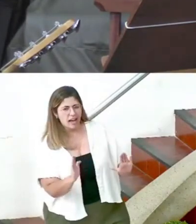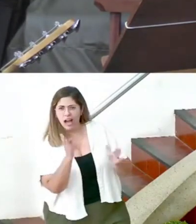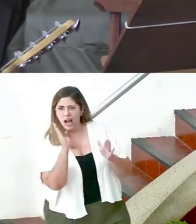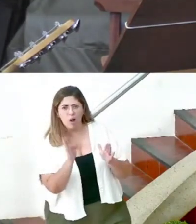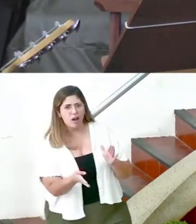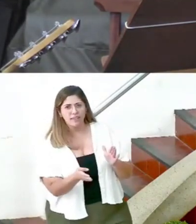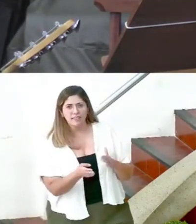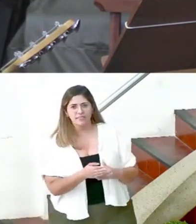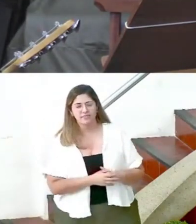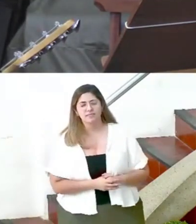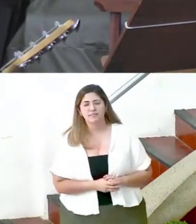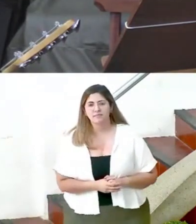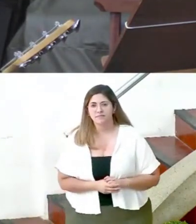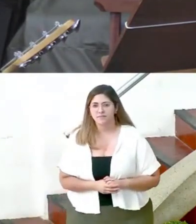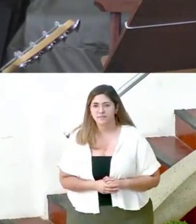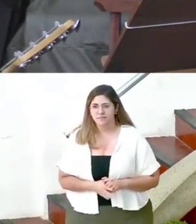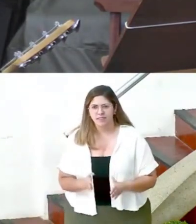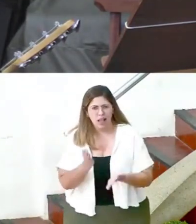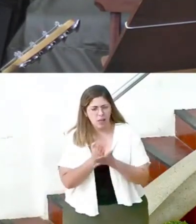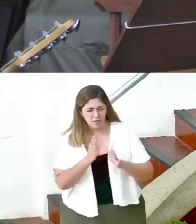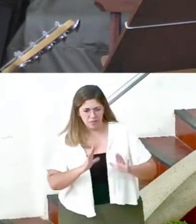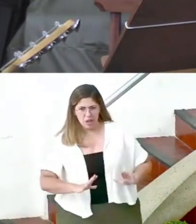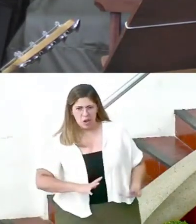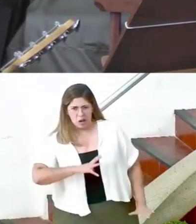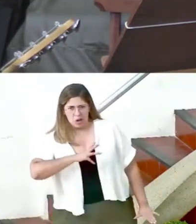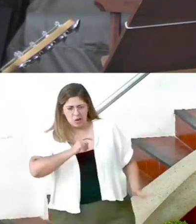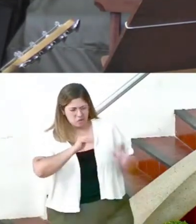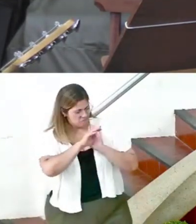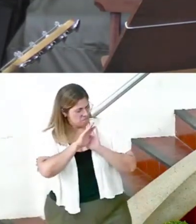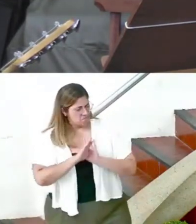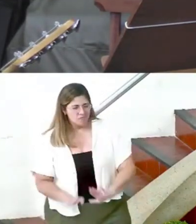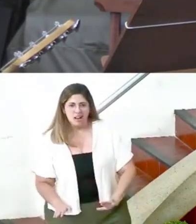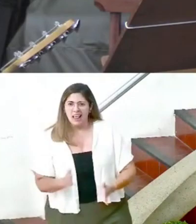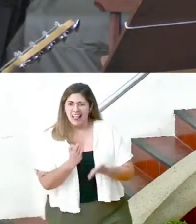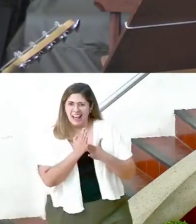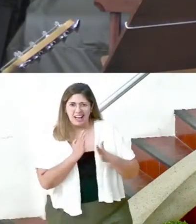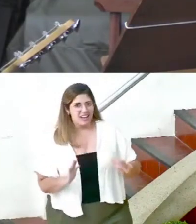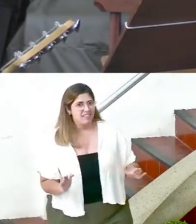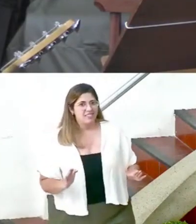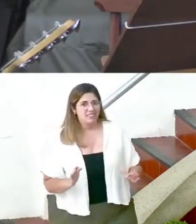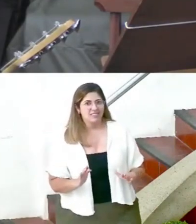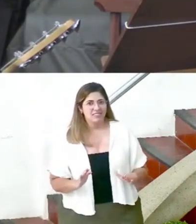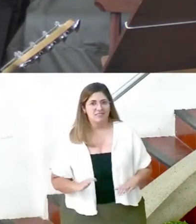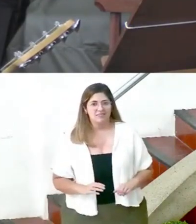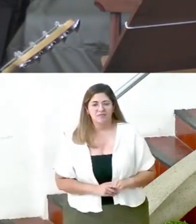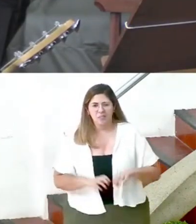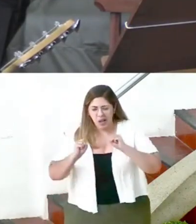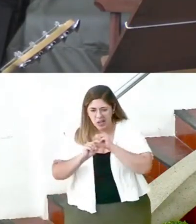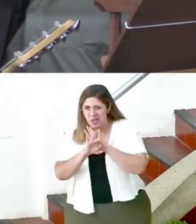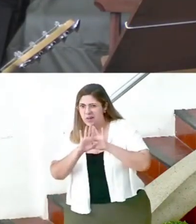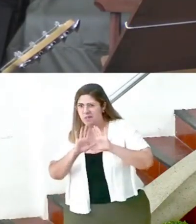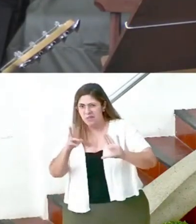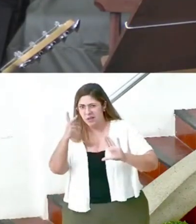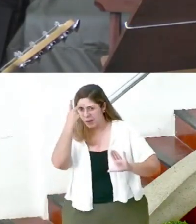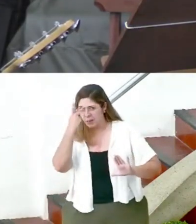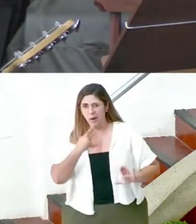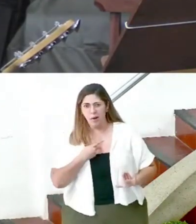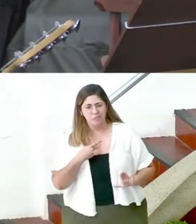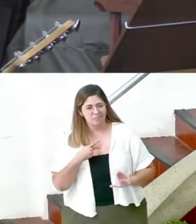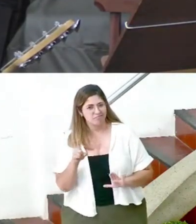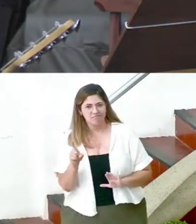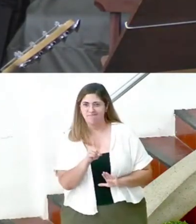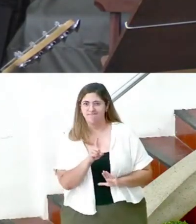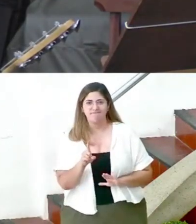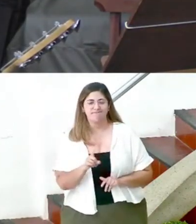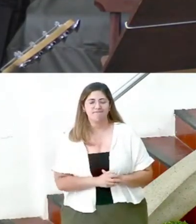Paulo. Abandona o seu orgulho, Paulo. Você não me glorifica no seu orgulho, Paulo. Assim somos